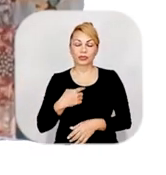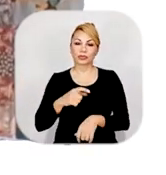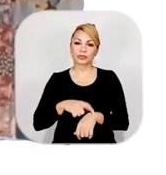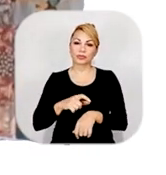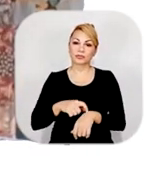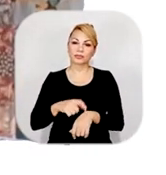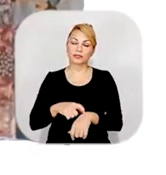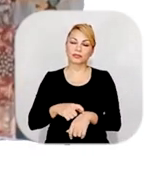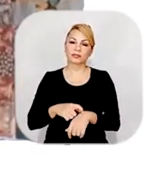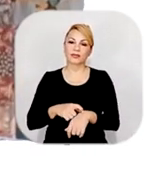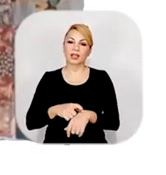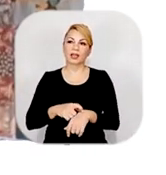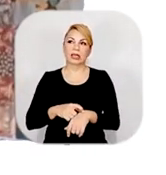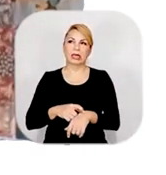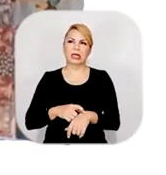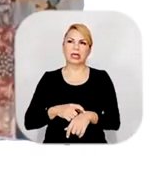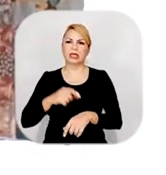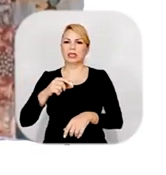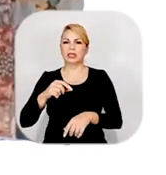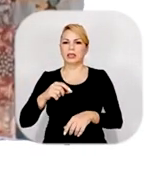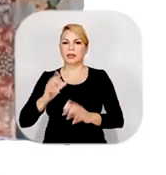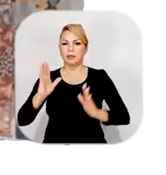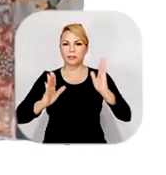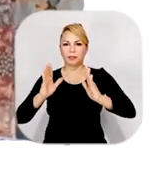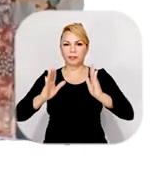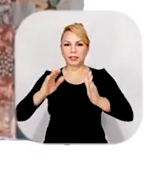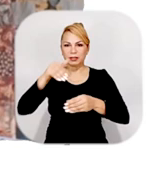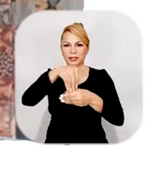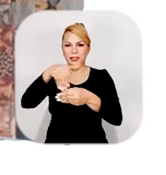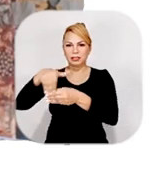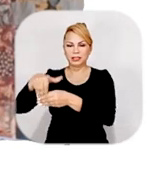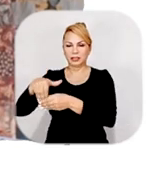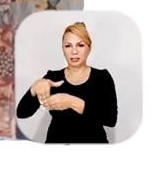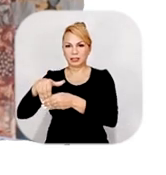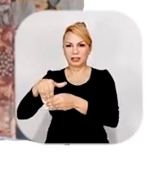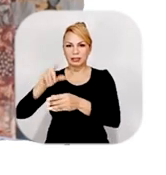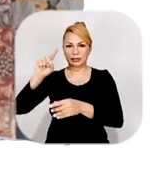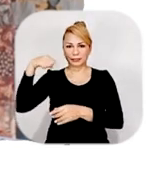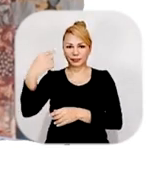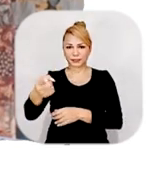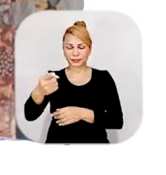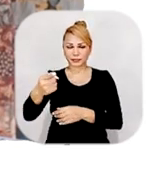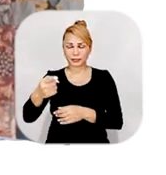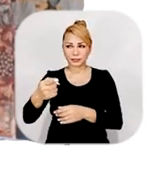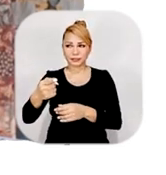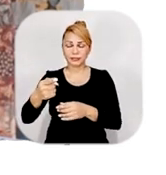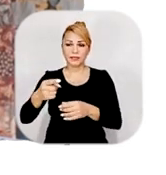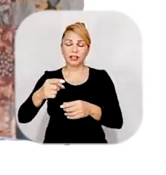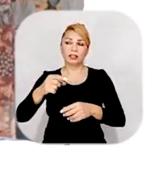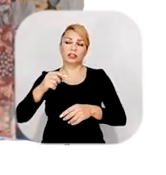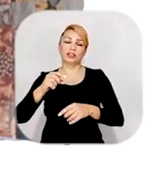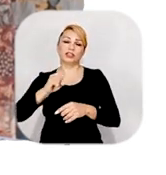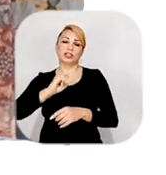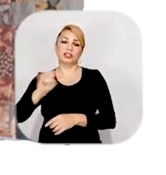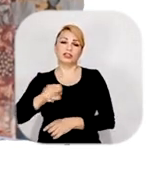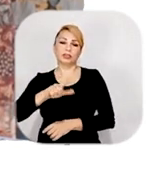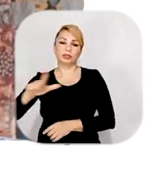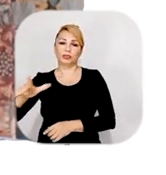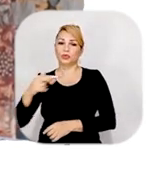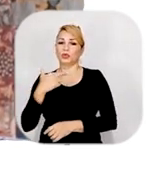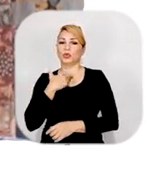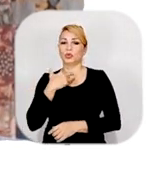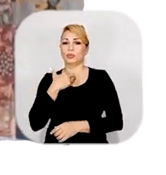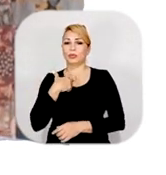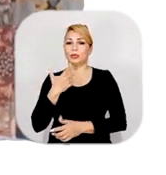recurso depois de junho, né? E assim, eu estou falando isso aqui não no sentido de reclamar, mas de que isso